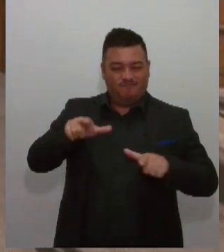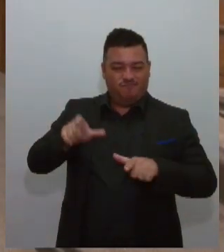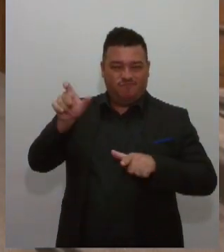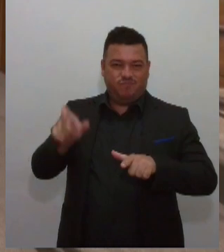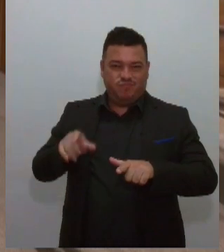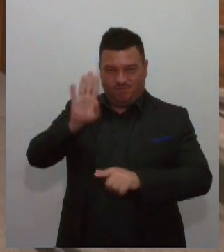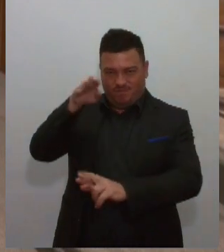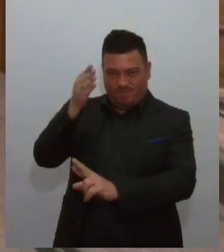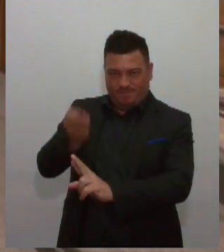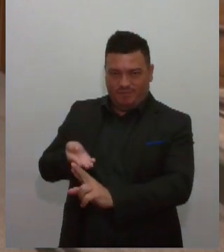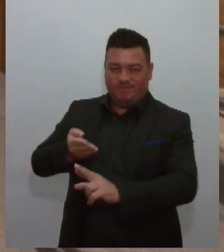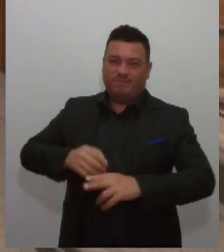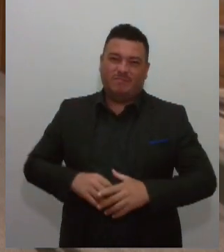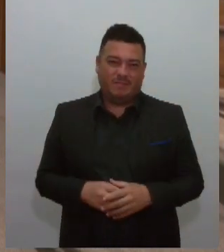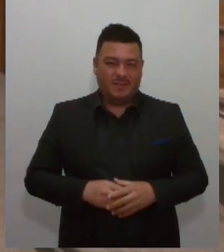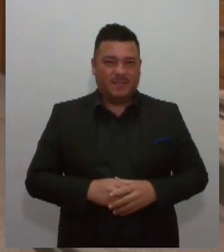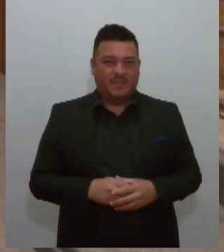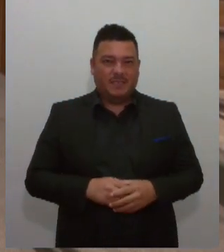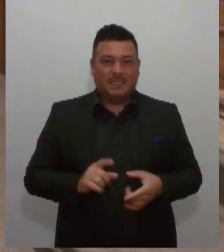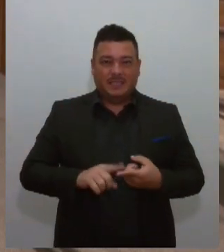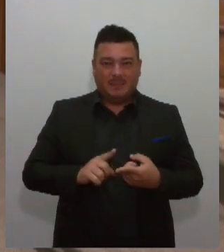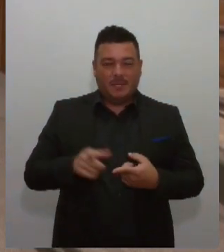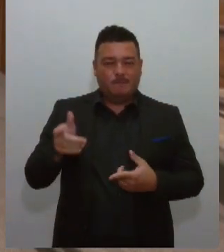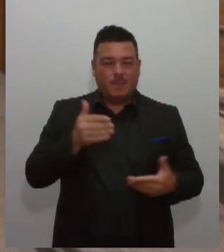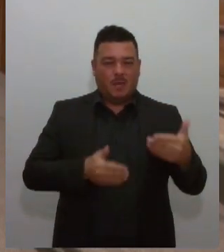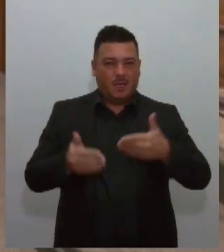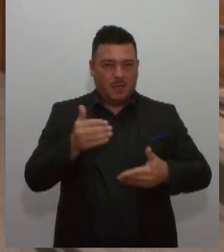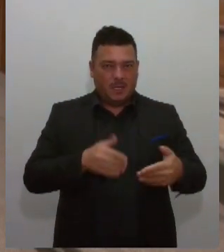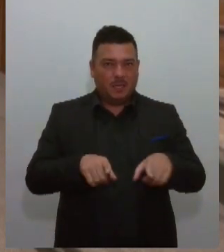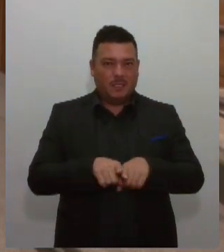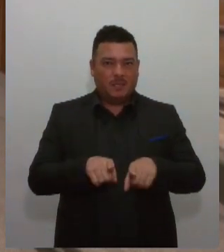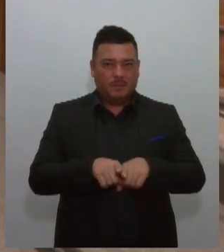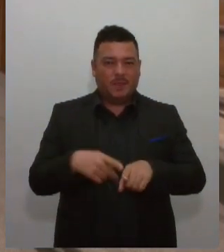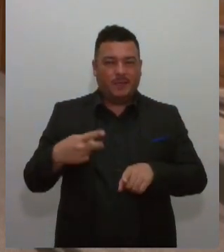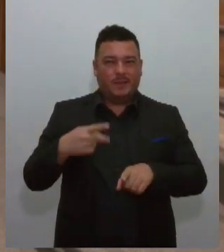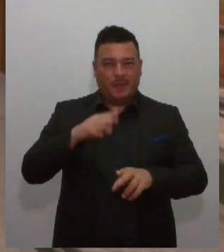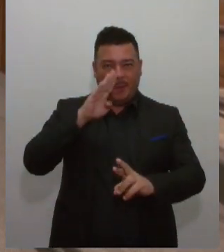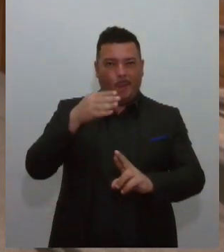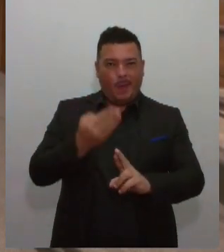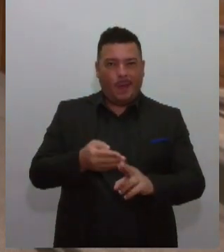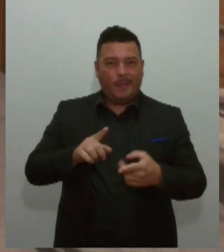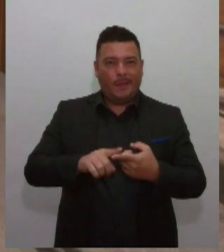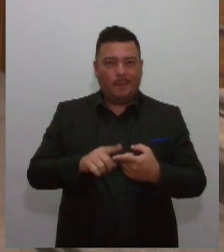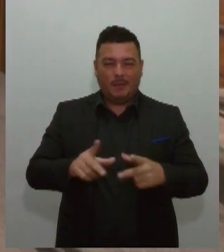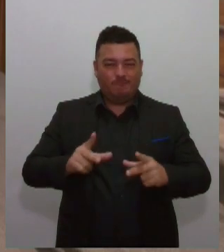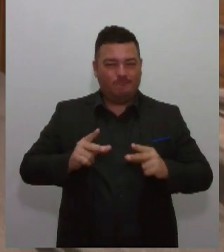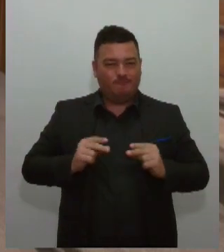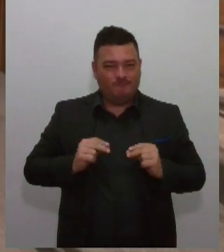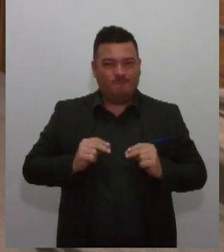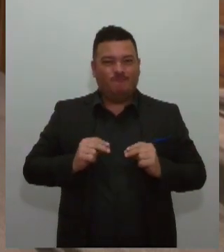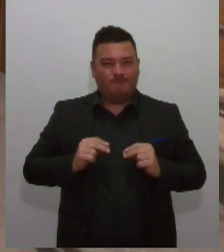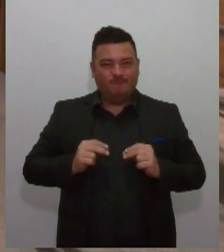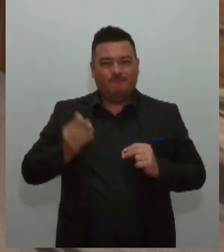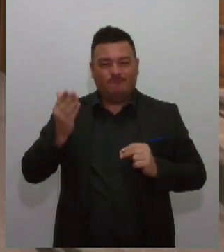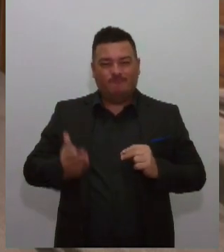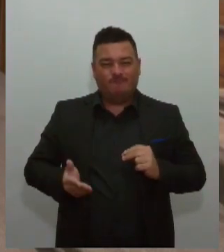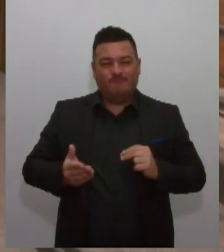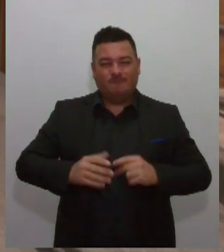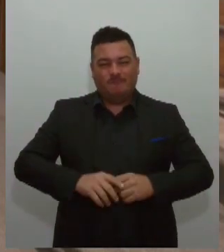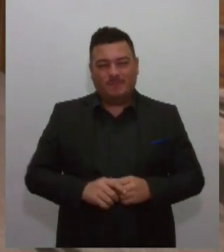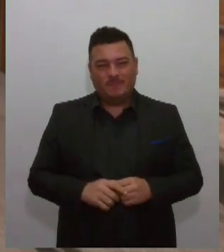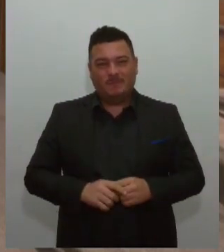vivenciar, participar dessa homenagem tão merecida a esse guerreiro, a esse batalhador. Né, a